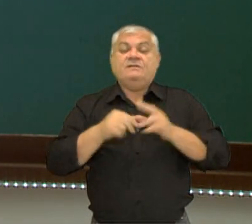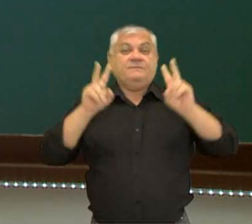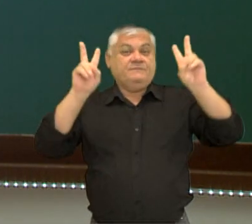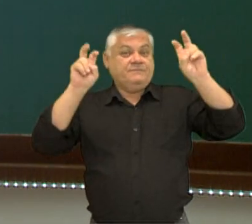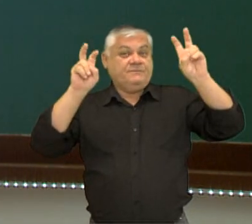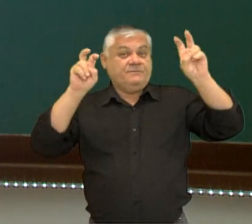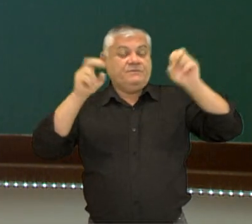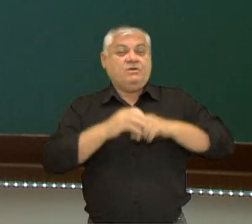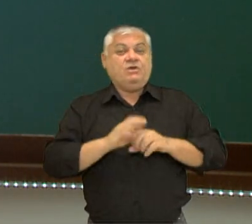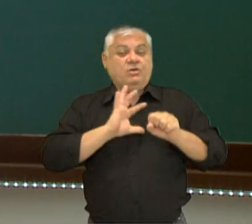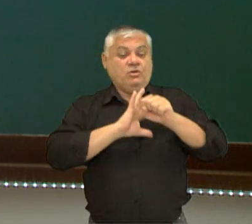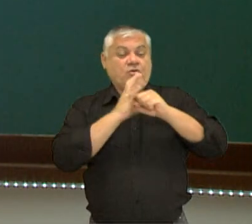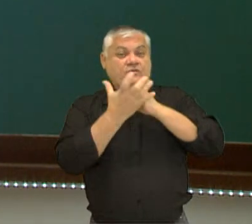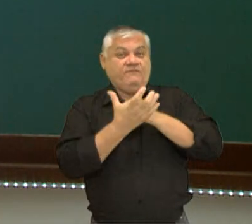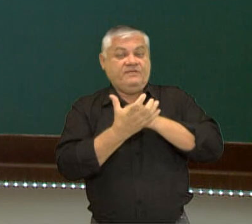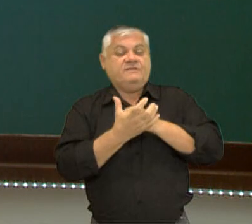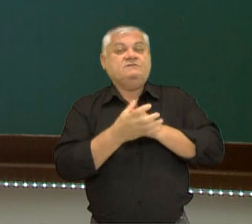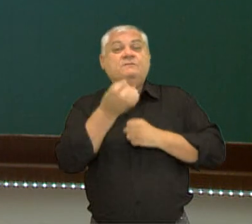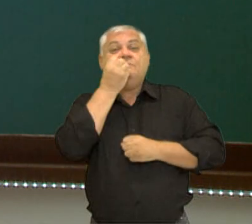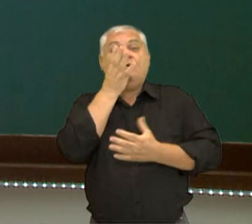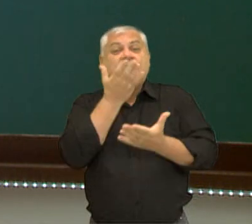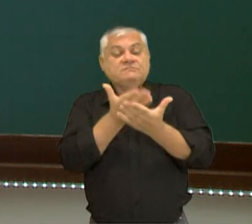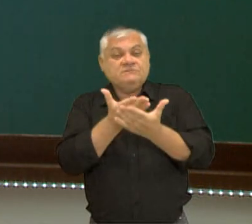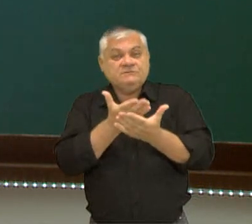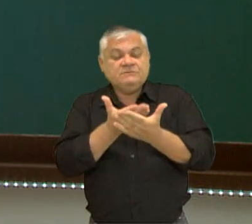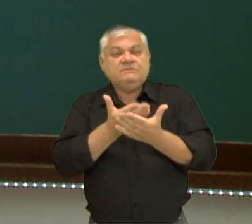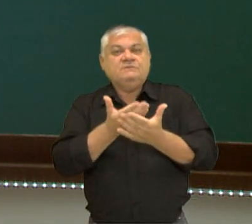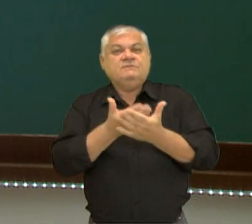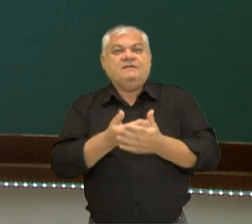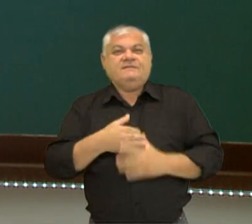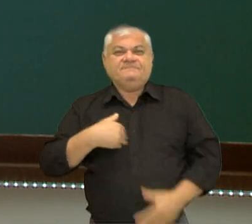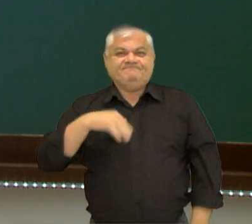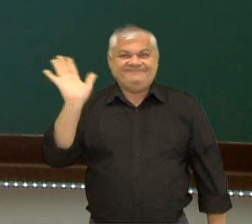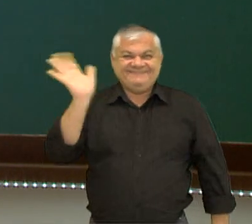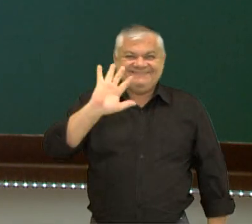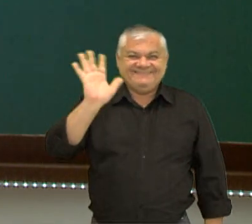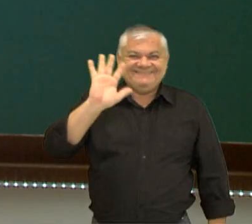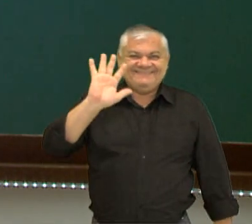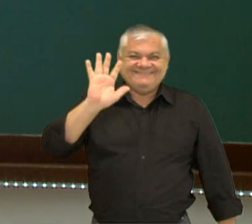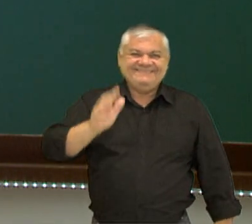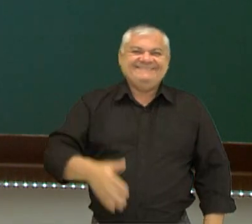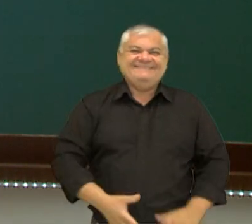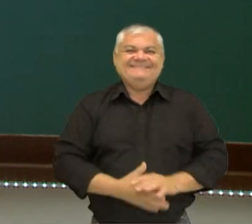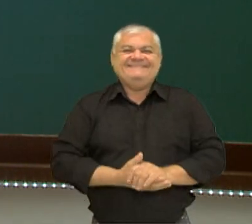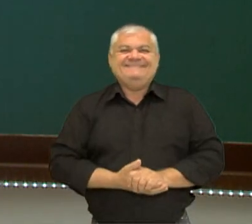sobre a Covid-19. Bons estudos para você e até mais!